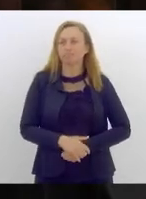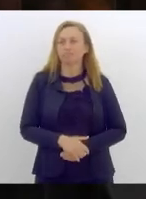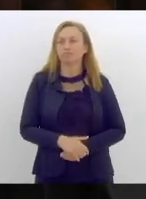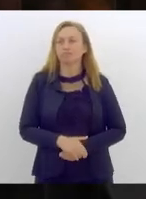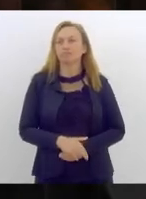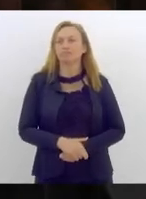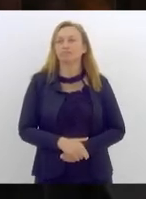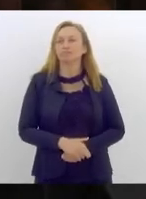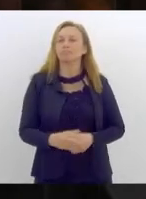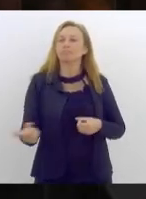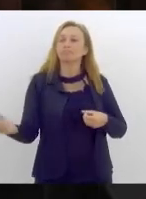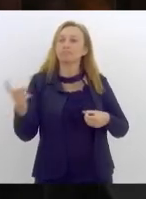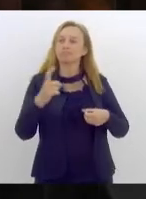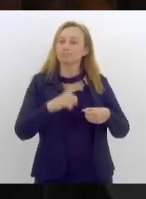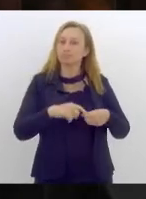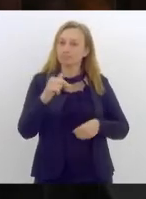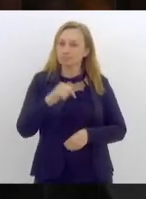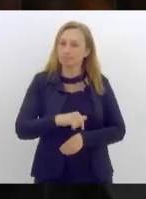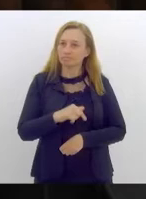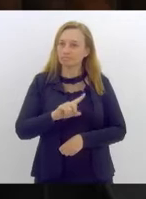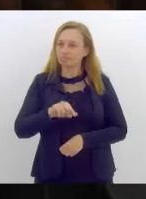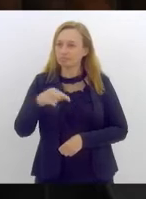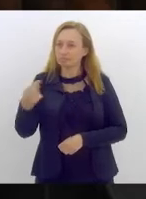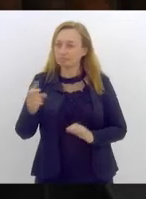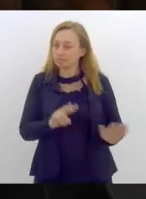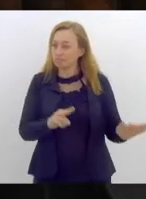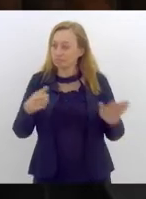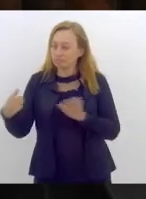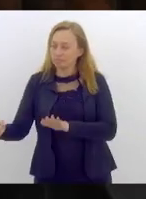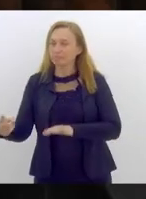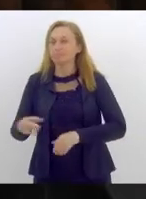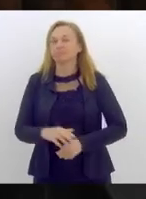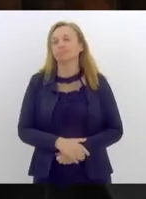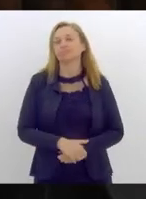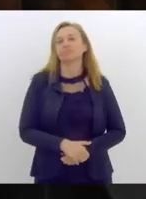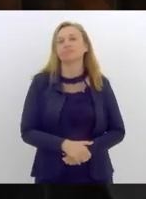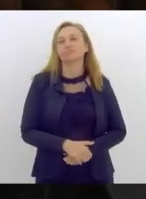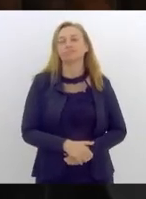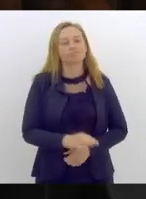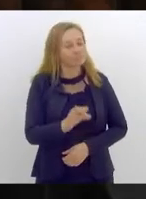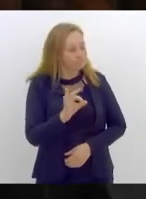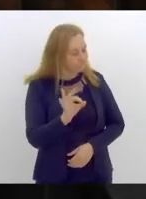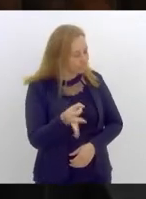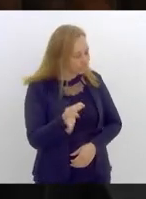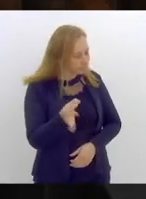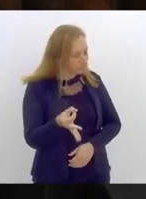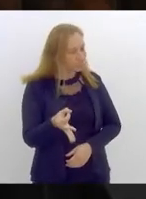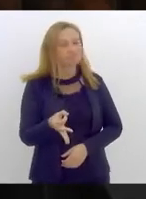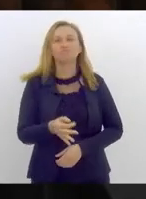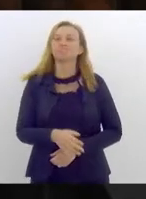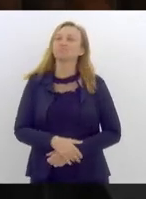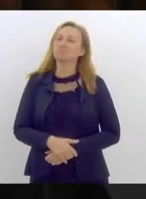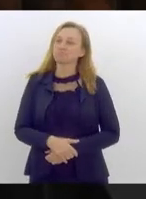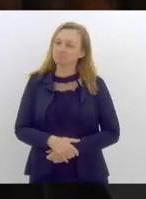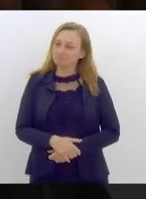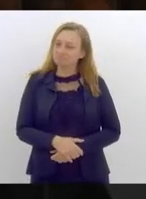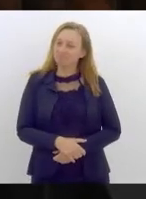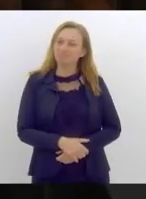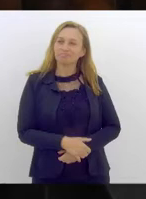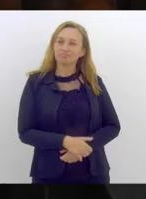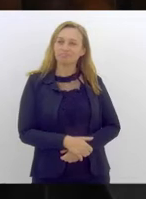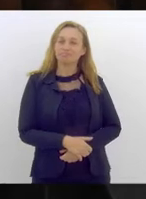quando voltarmos aqui na semana que vem evidencia-se que